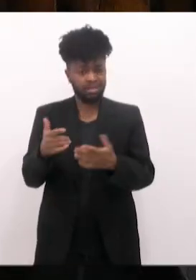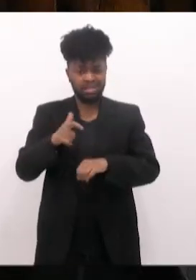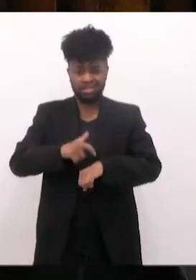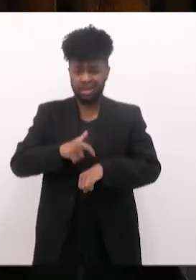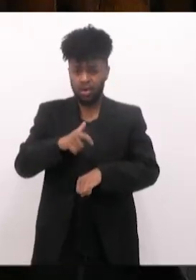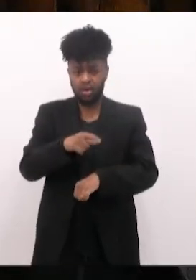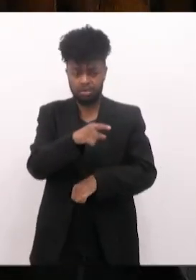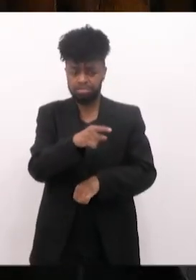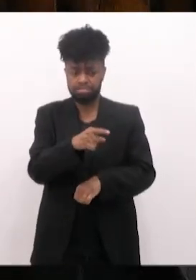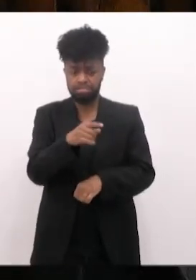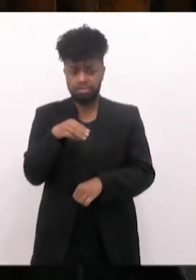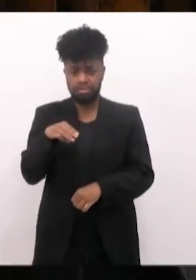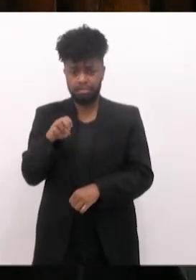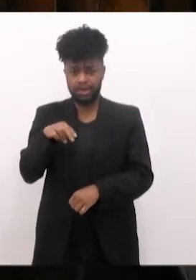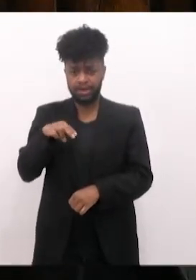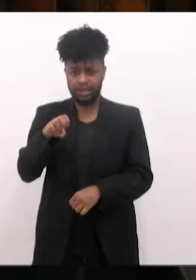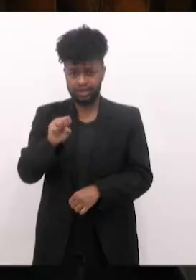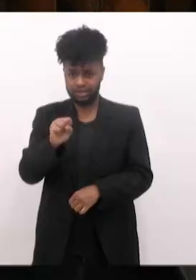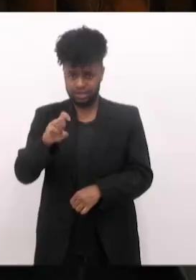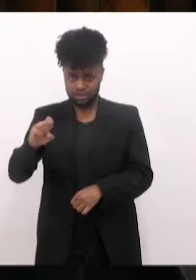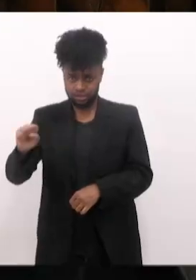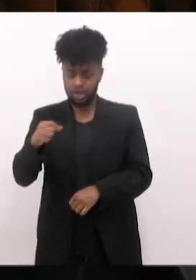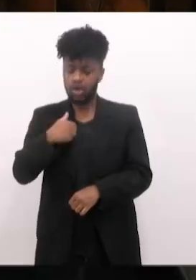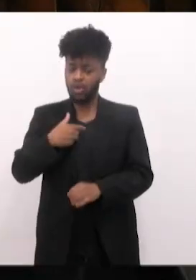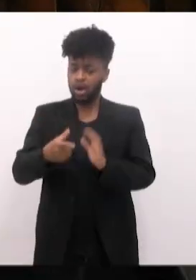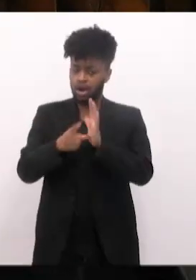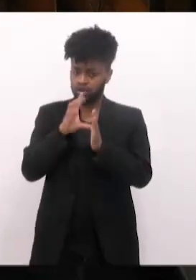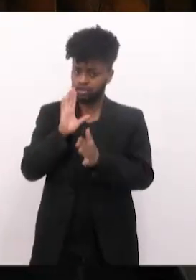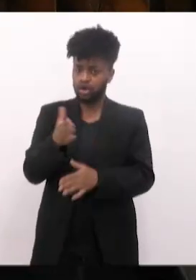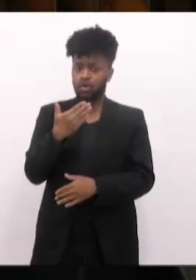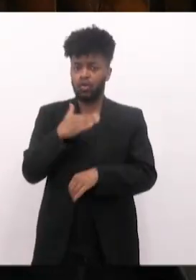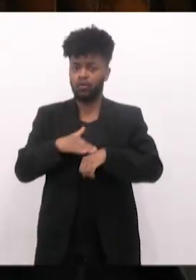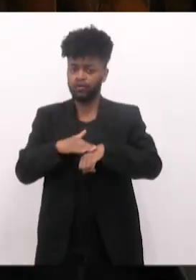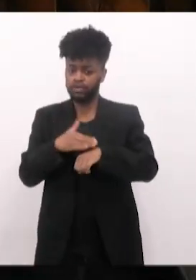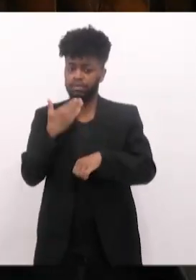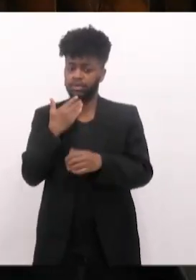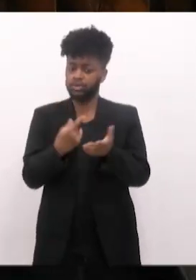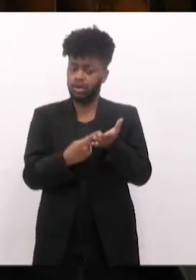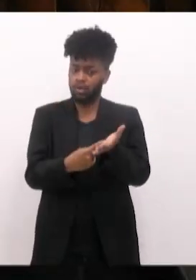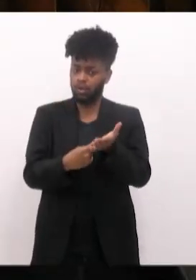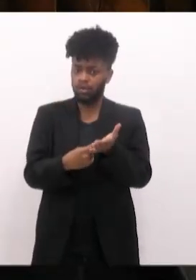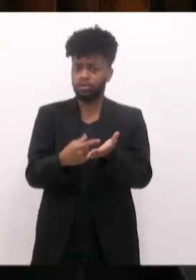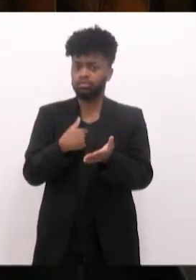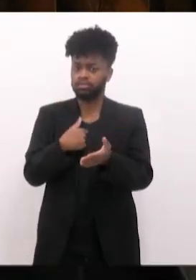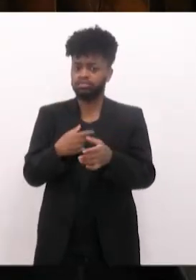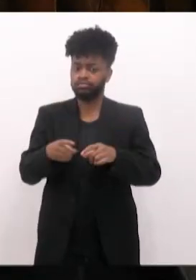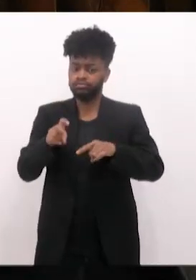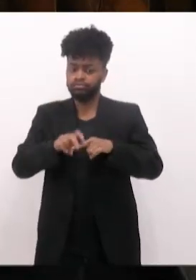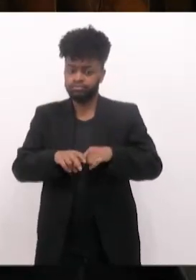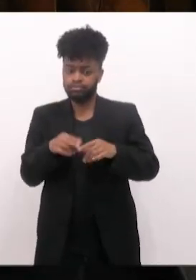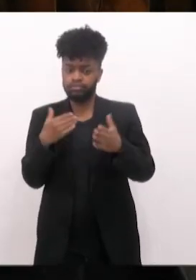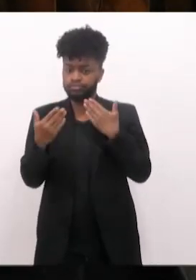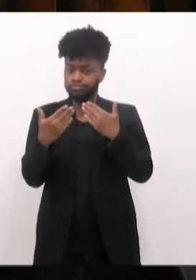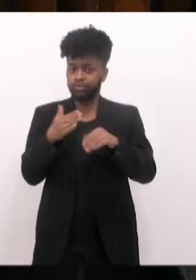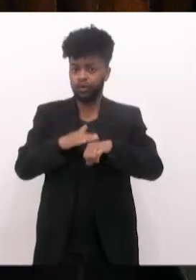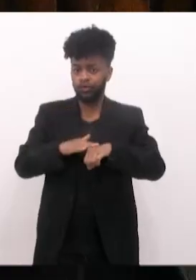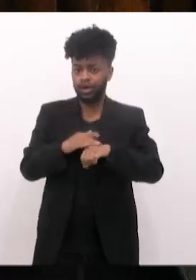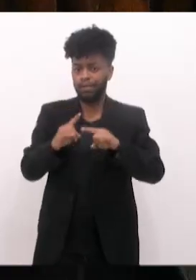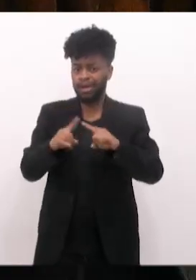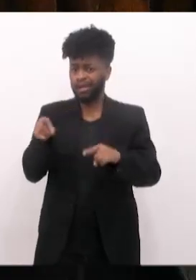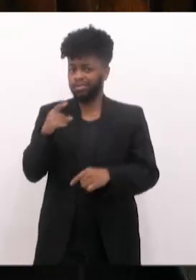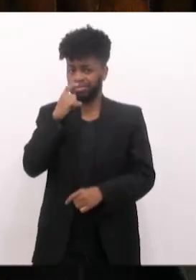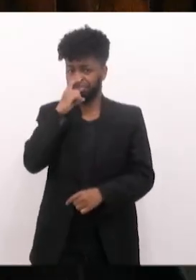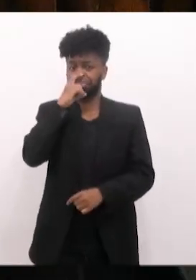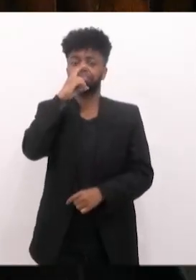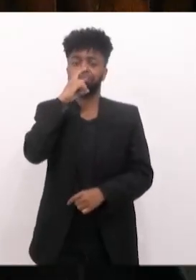Coronel Menezes, que eu já tinha conversado com ele antes, pedindo um acordo, sentei com esse Coronel Reis, infelizmente, ele tem o nariz mais